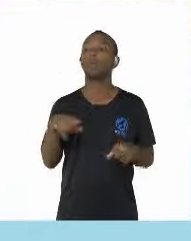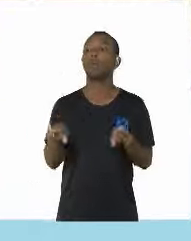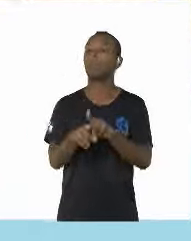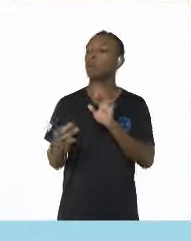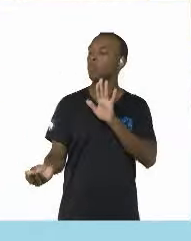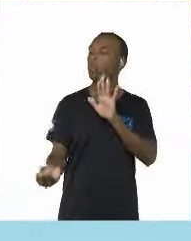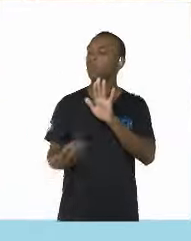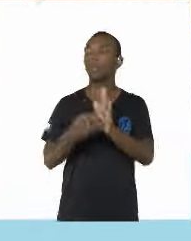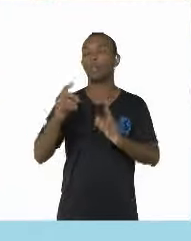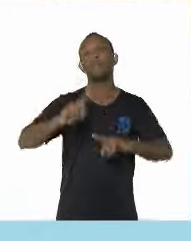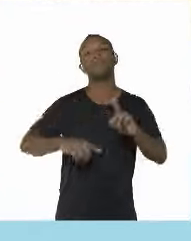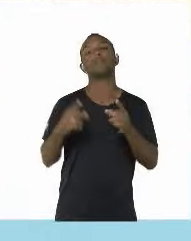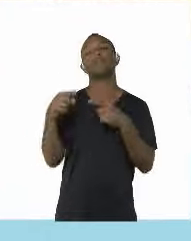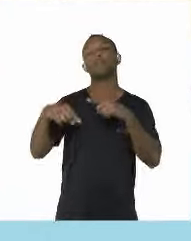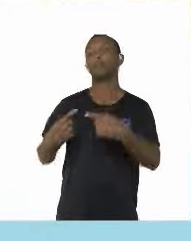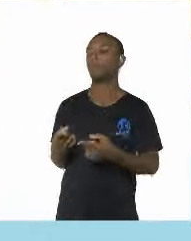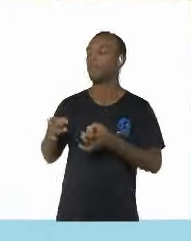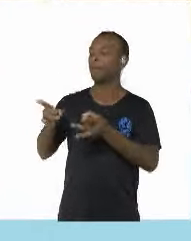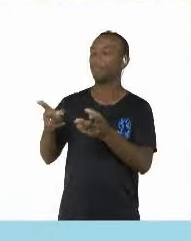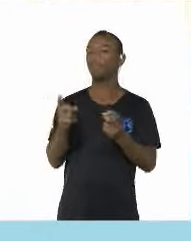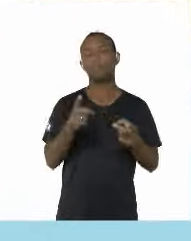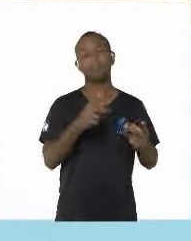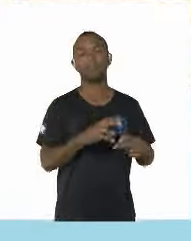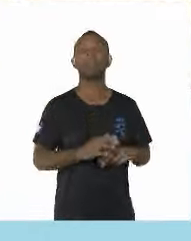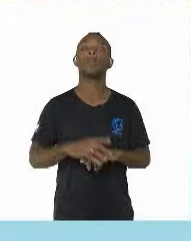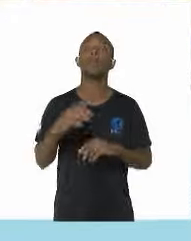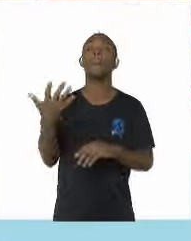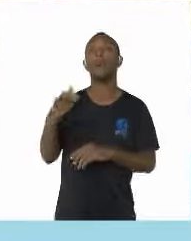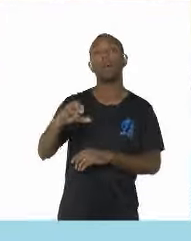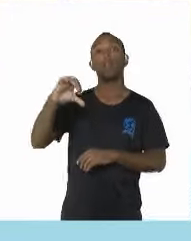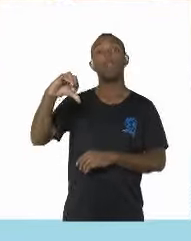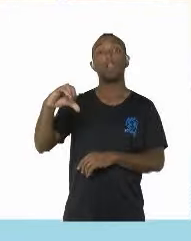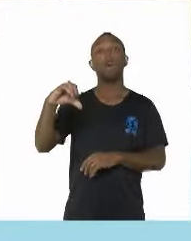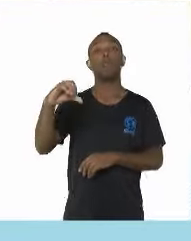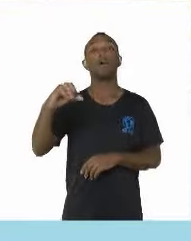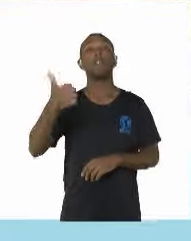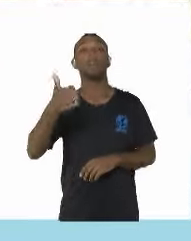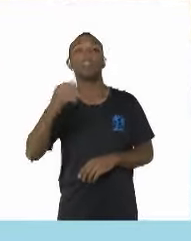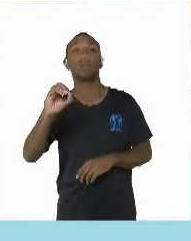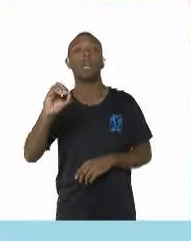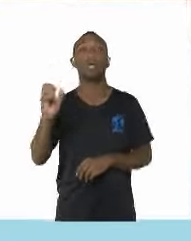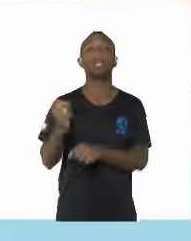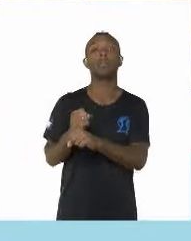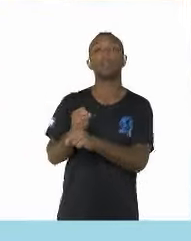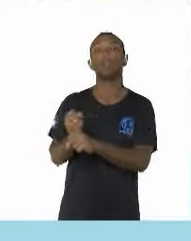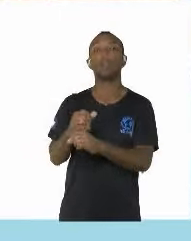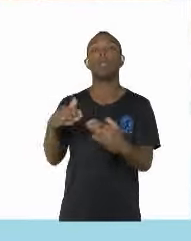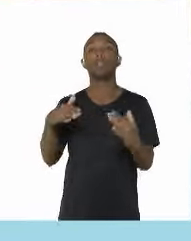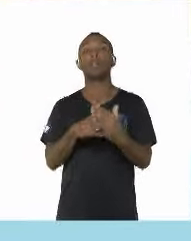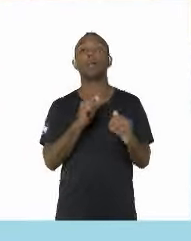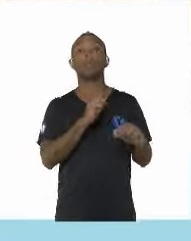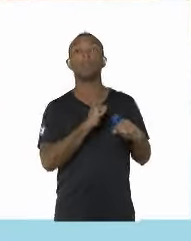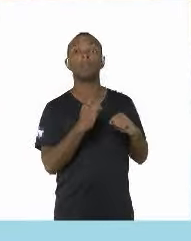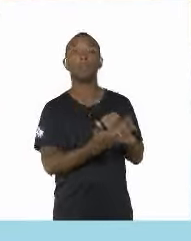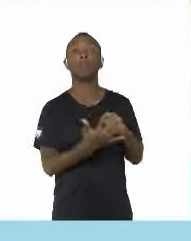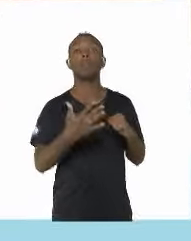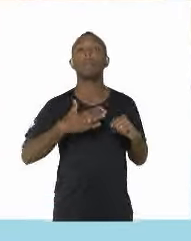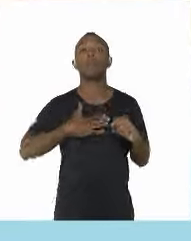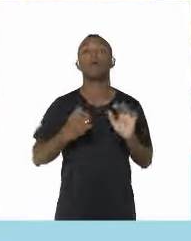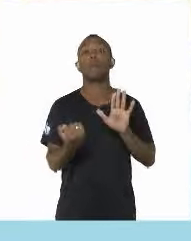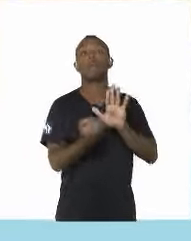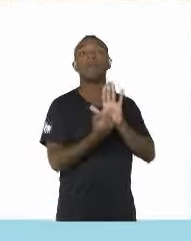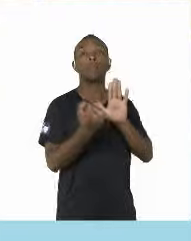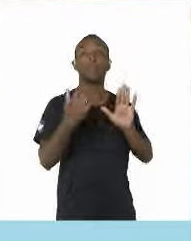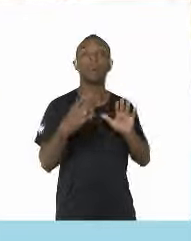produto. Bom, nesse tempo todo aí, os 10 anos, 9 anos, até ali a pandemia, eu tive a minha marca, né? E eu